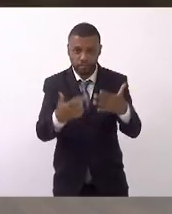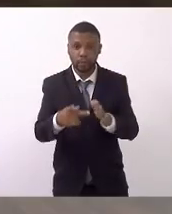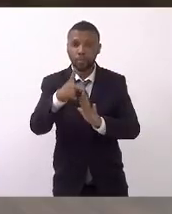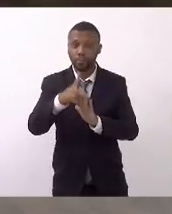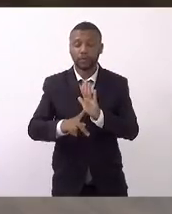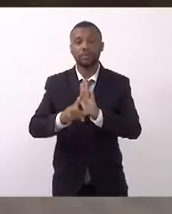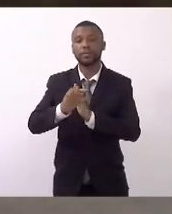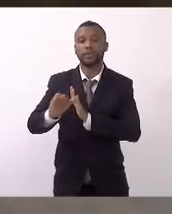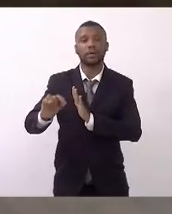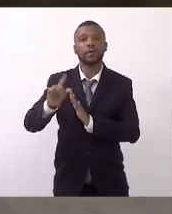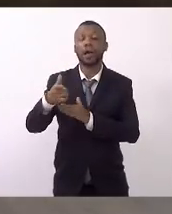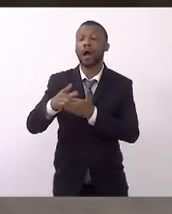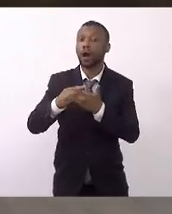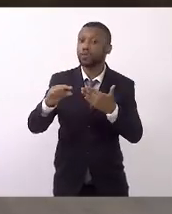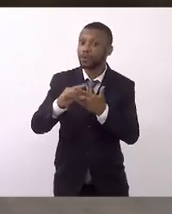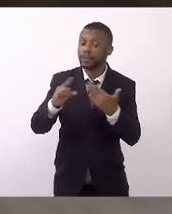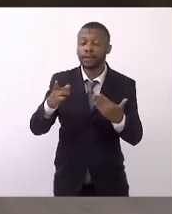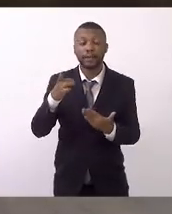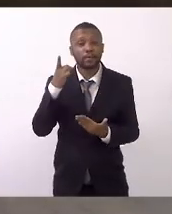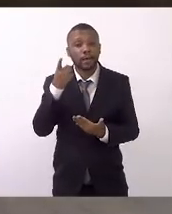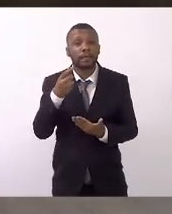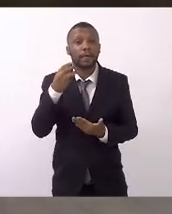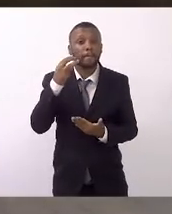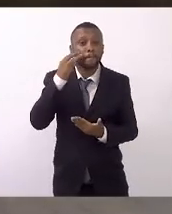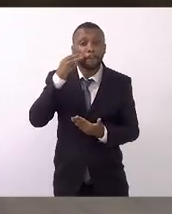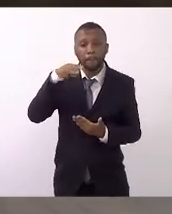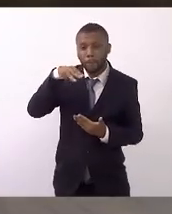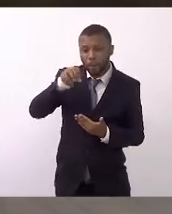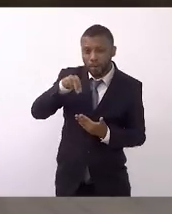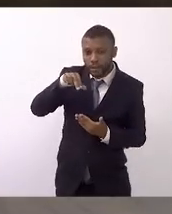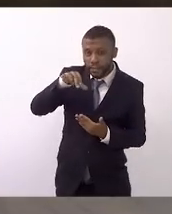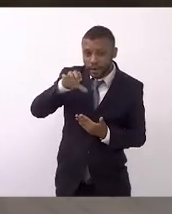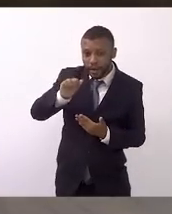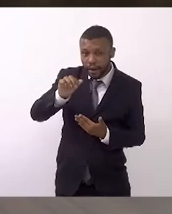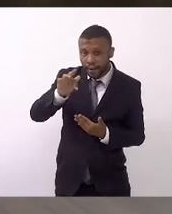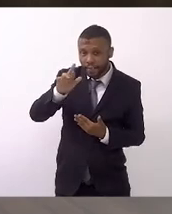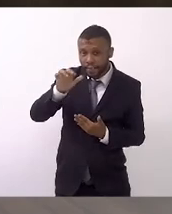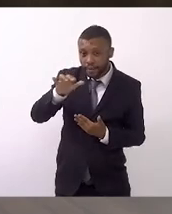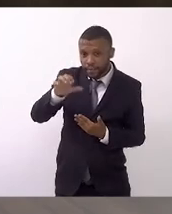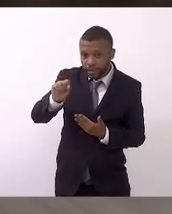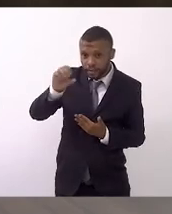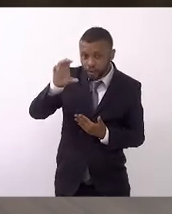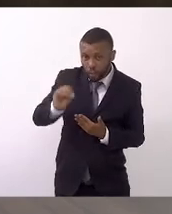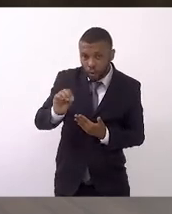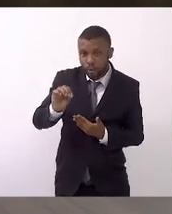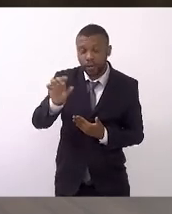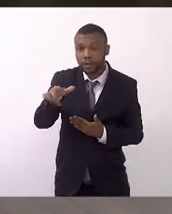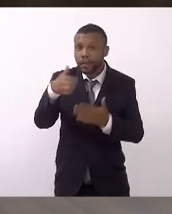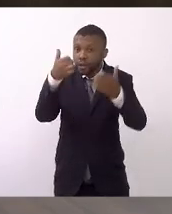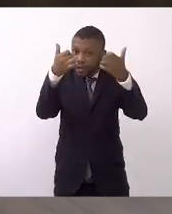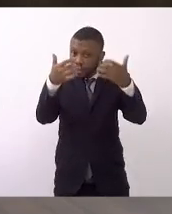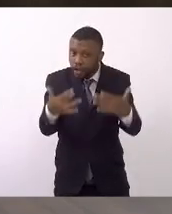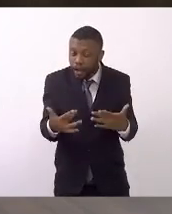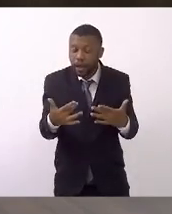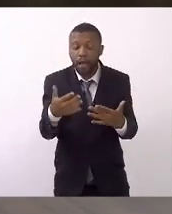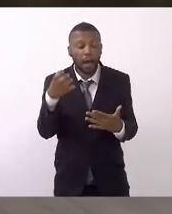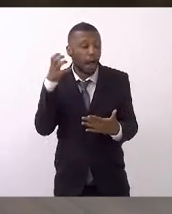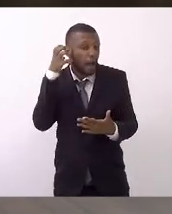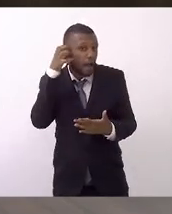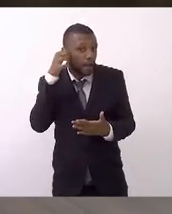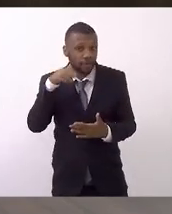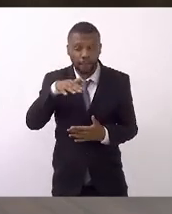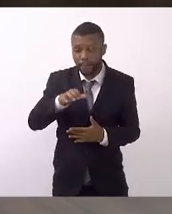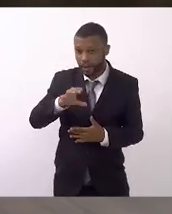de lei de autoria da deputada Mônica Francisco e também de minha autoria, que declara a Rádio MEC como